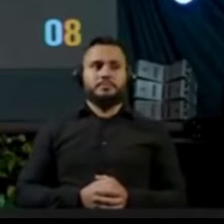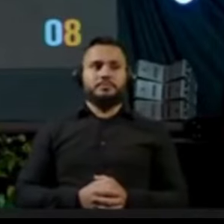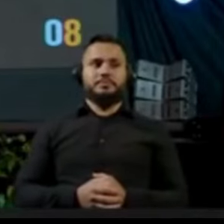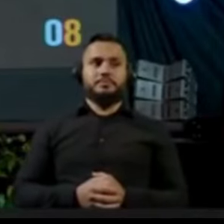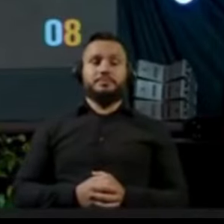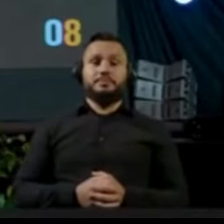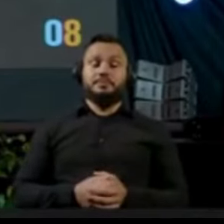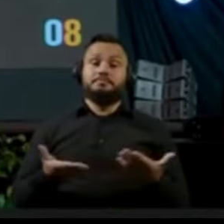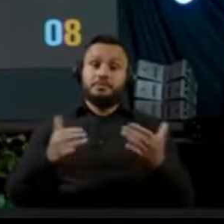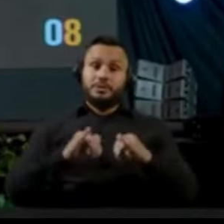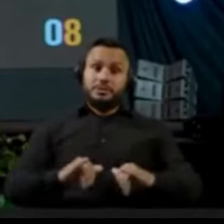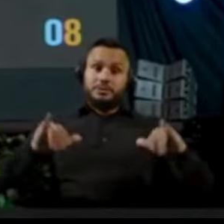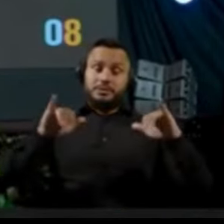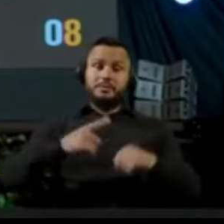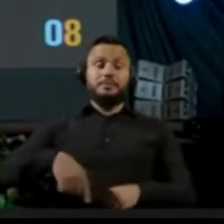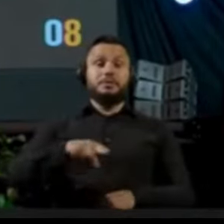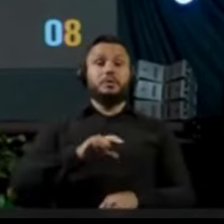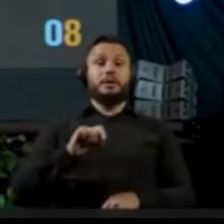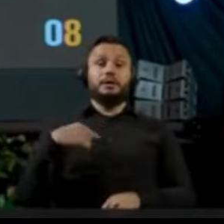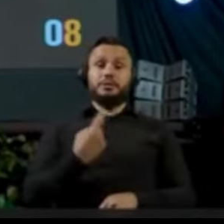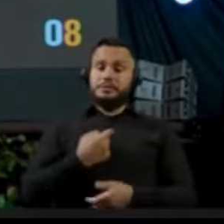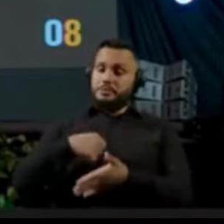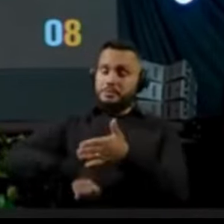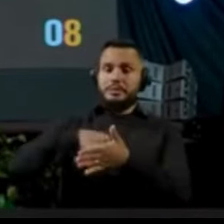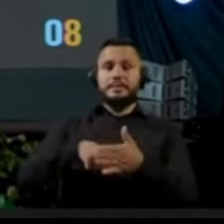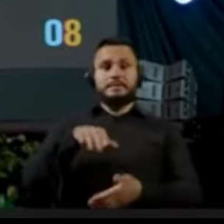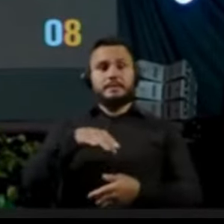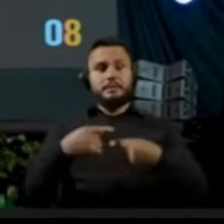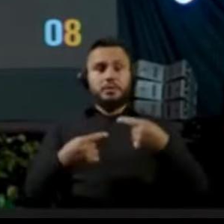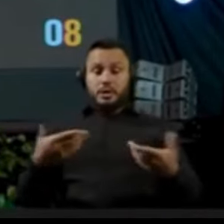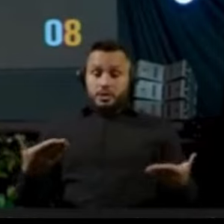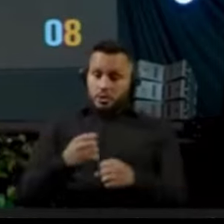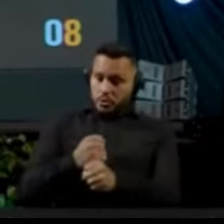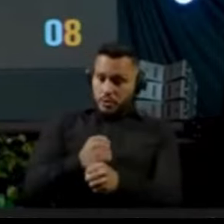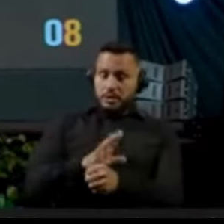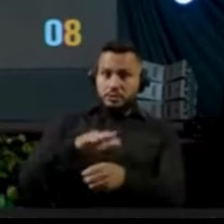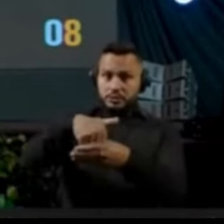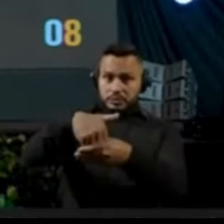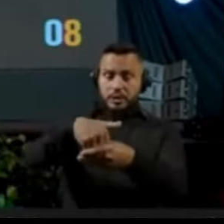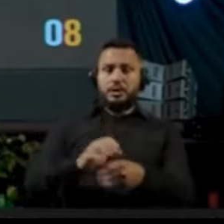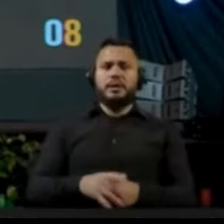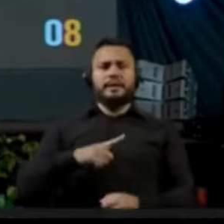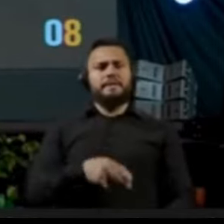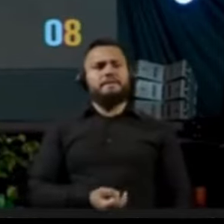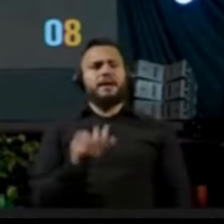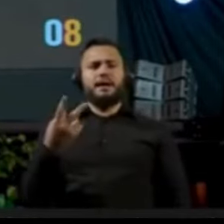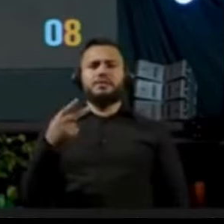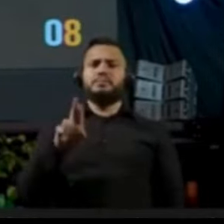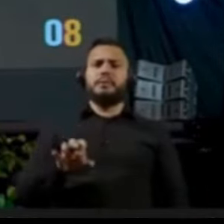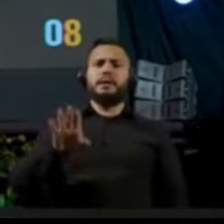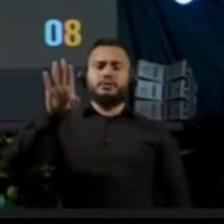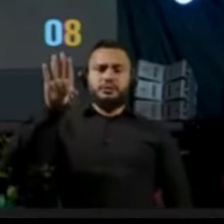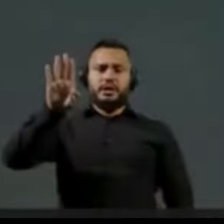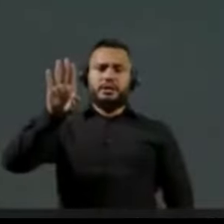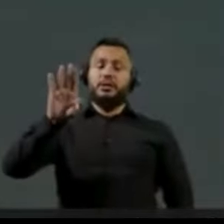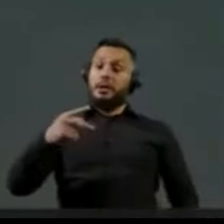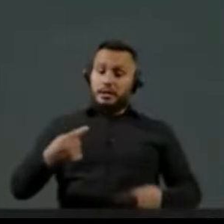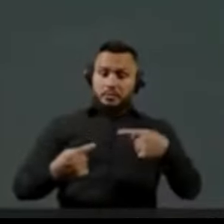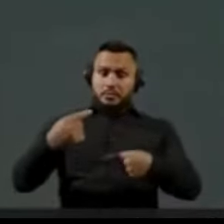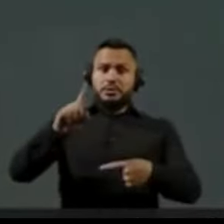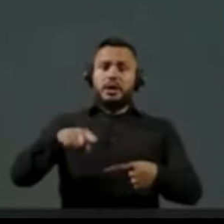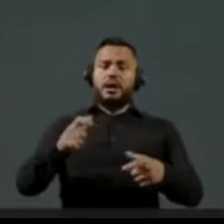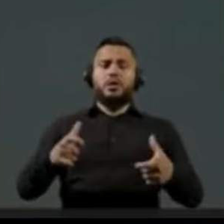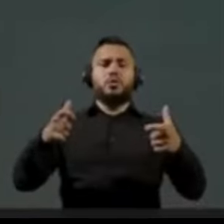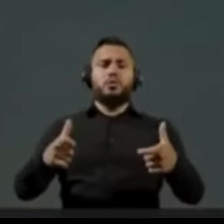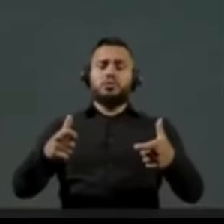o que eu quero dizer para vocês é que estamos lutando no âmbito político e esse ano é um ano eleitoral. E todos nós, temos muitos pré-candidatos aqui, e a política, sim, é um importante